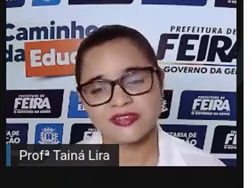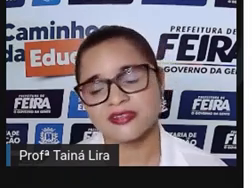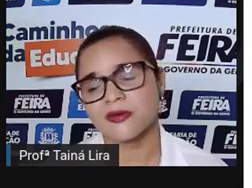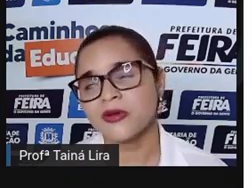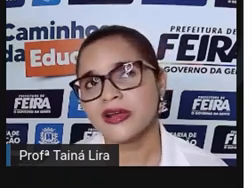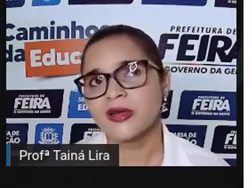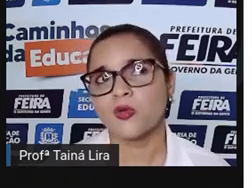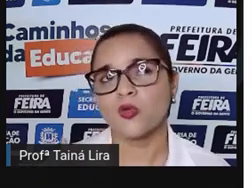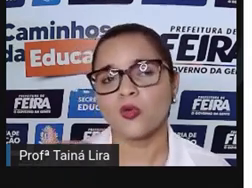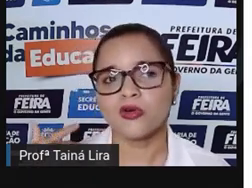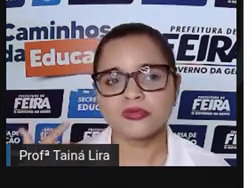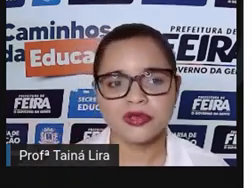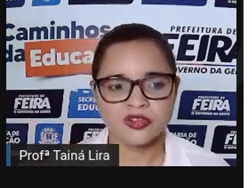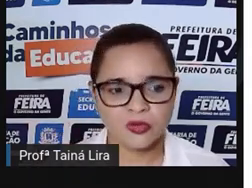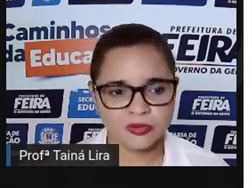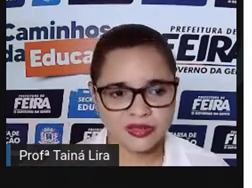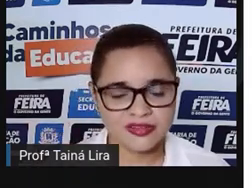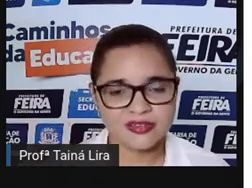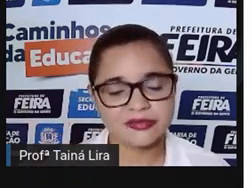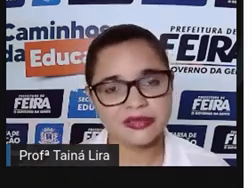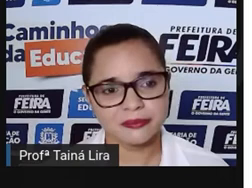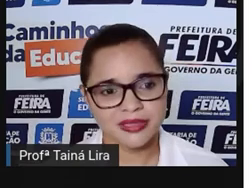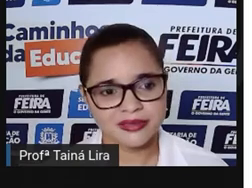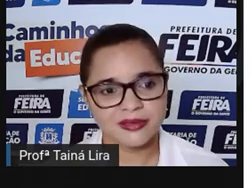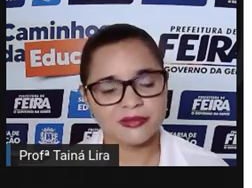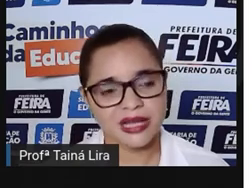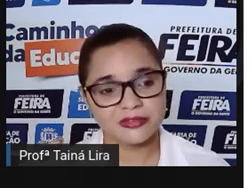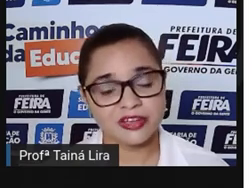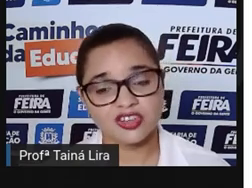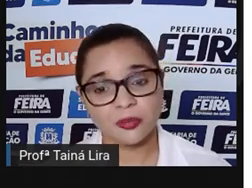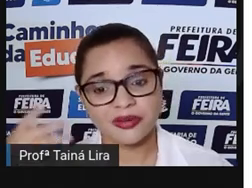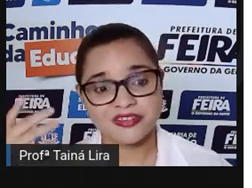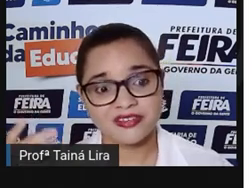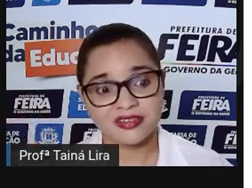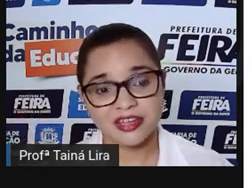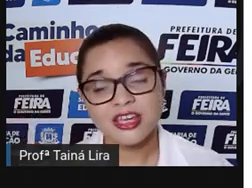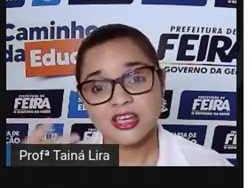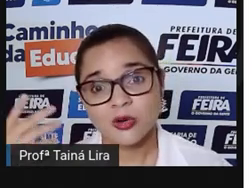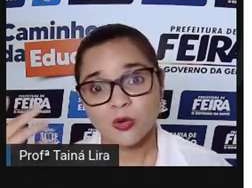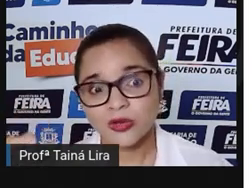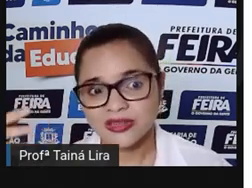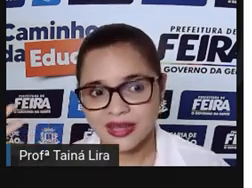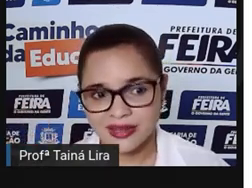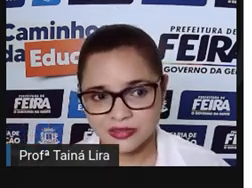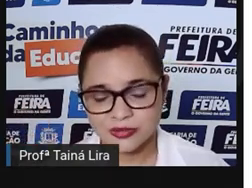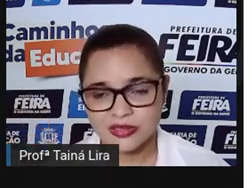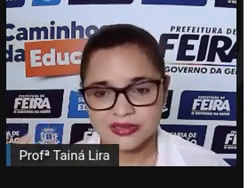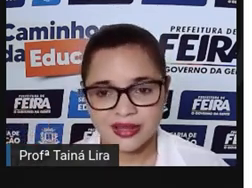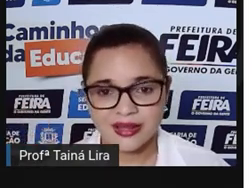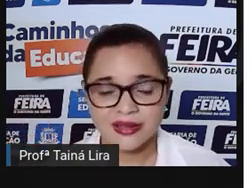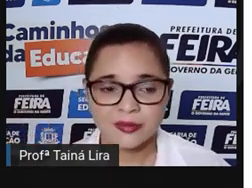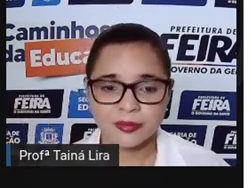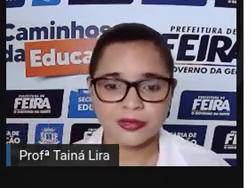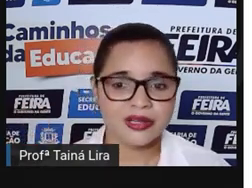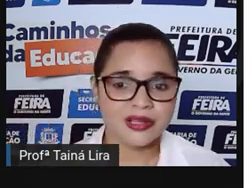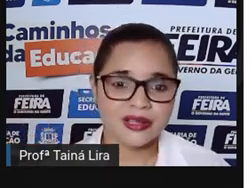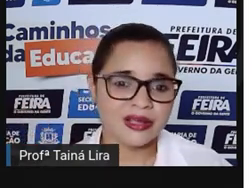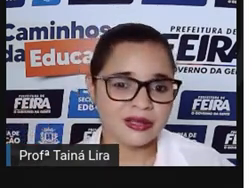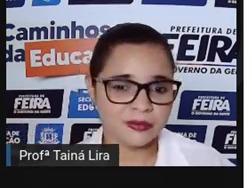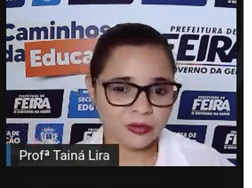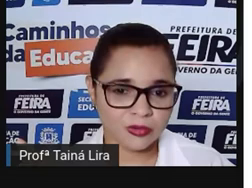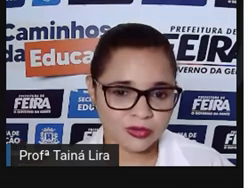de nós. Então, os meios de comunicação também têm um lado que a gente precisa ter cuidado, tá?